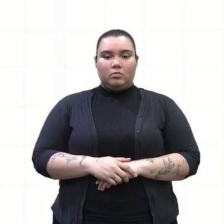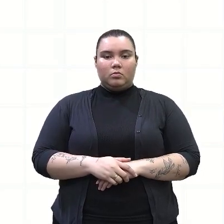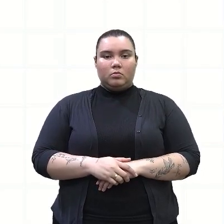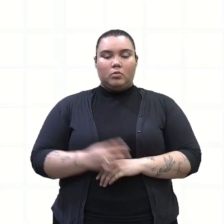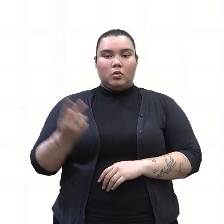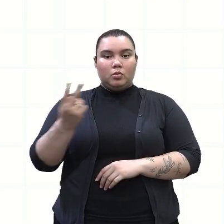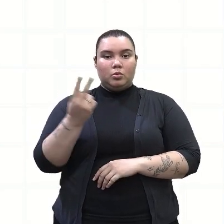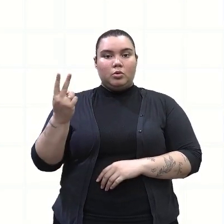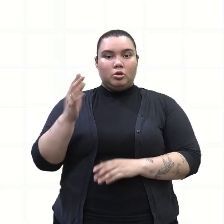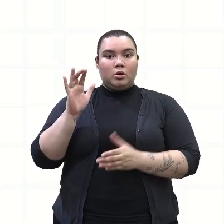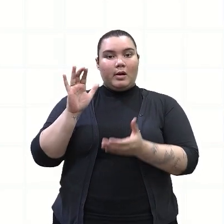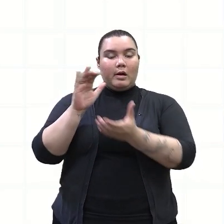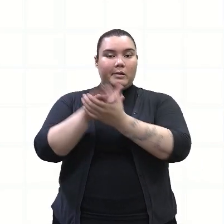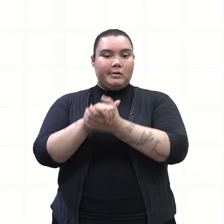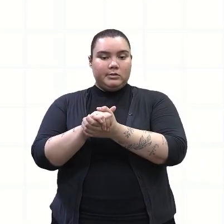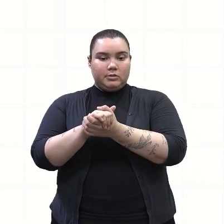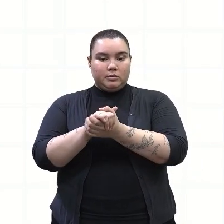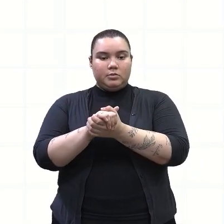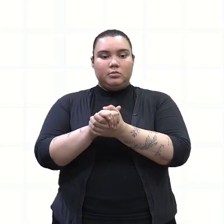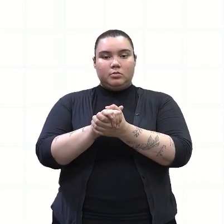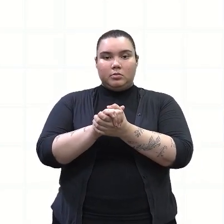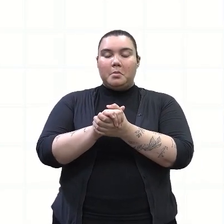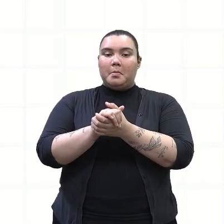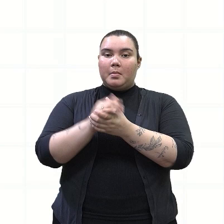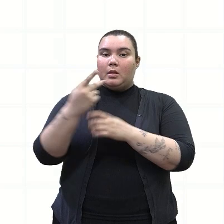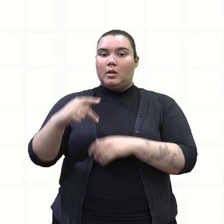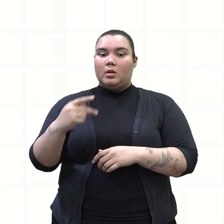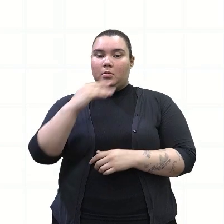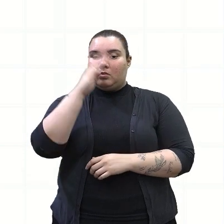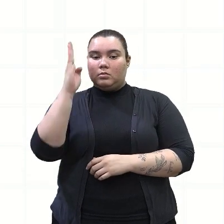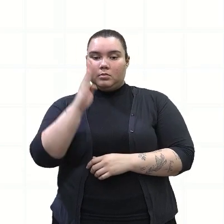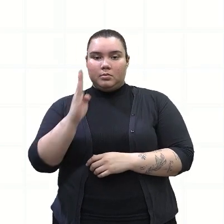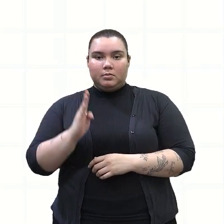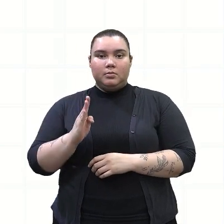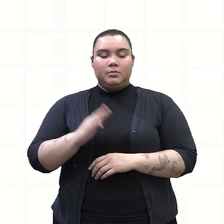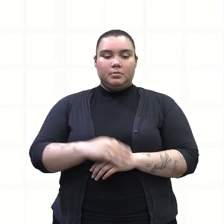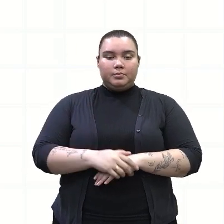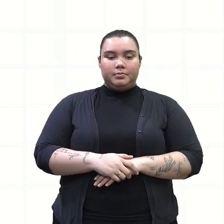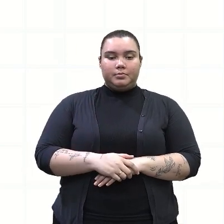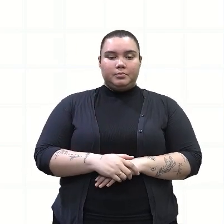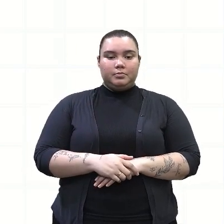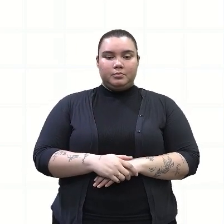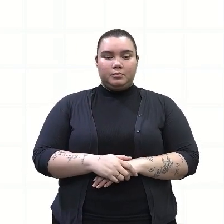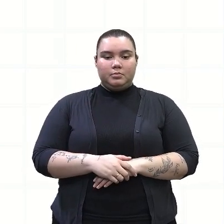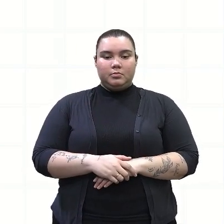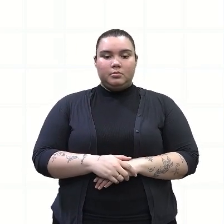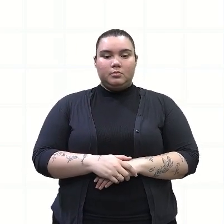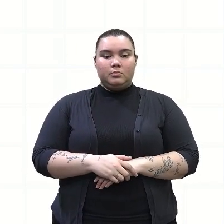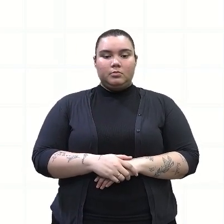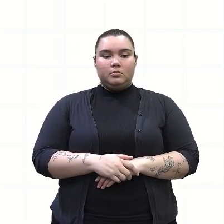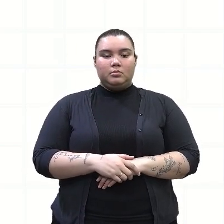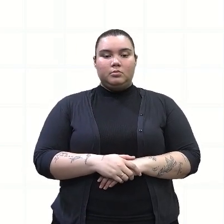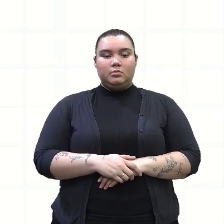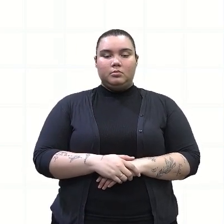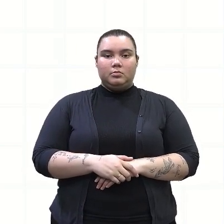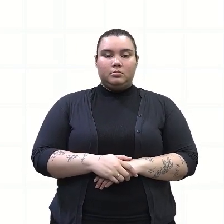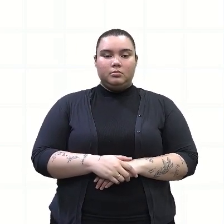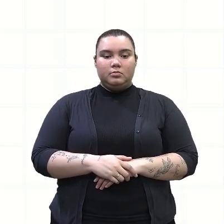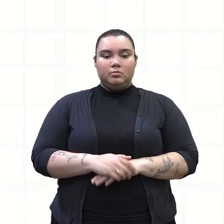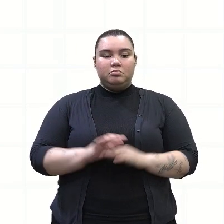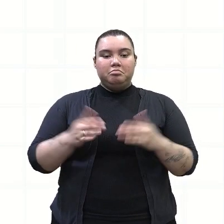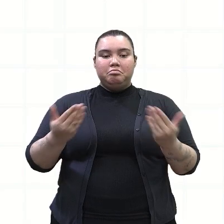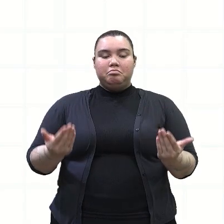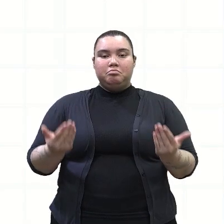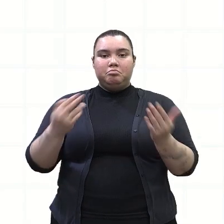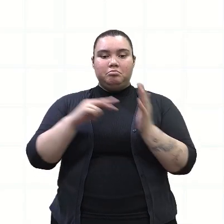são um casal de brasileiros, Brazilian couple, né? Então, este casal brasileiro, o que tem a